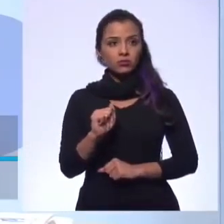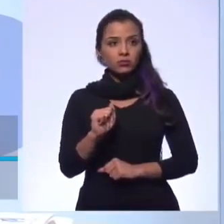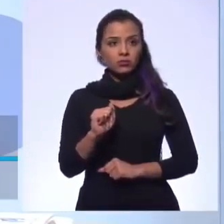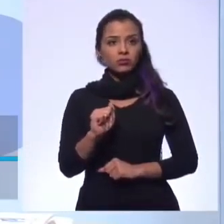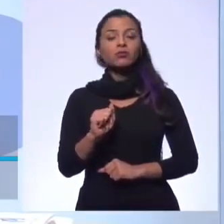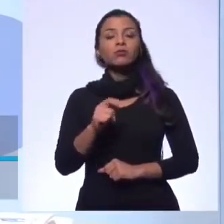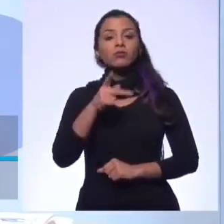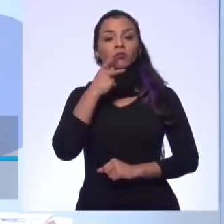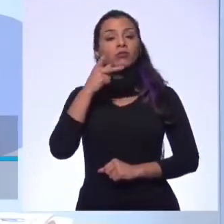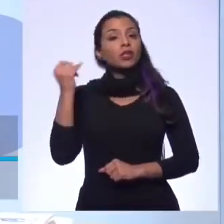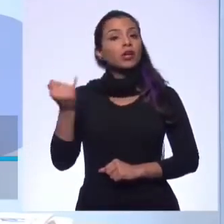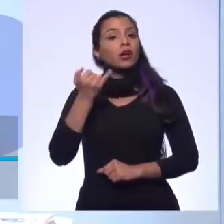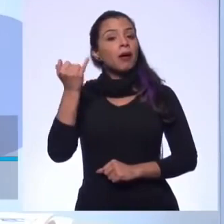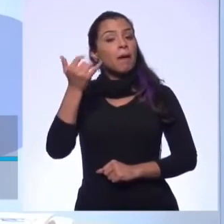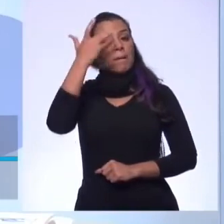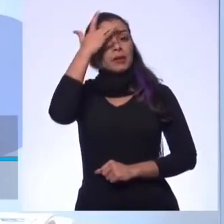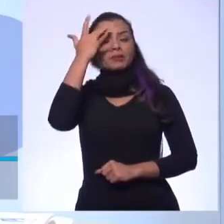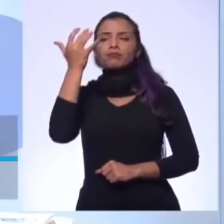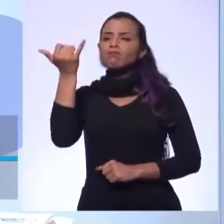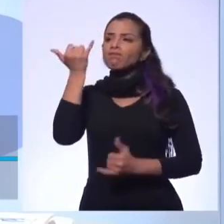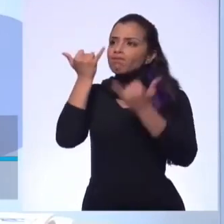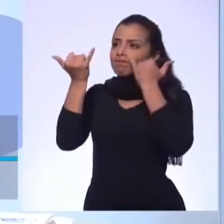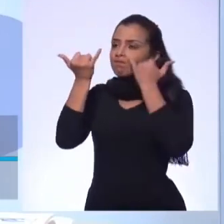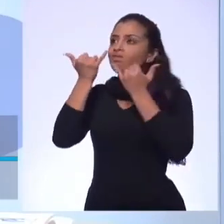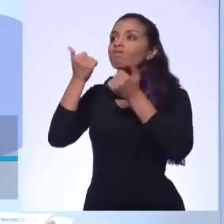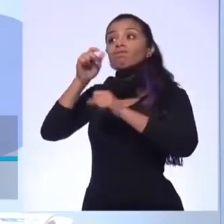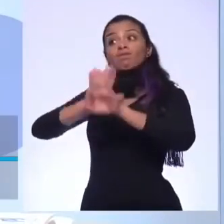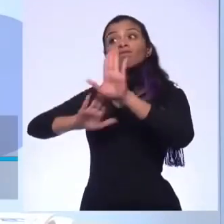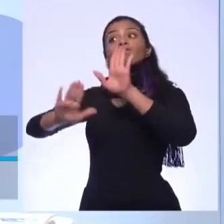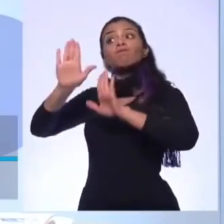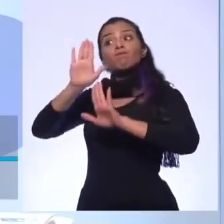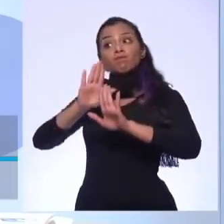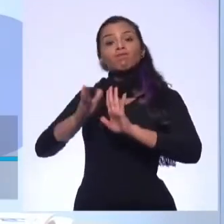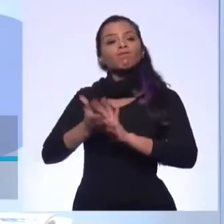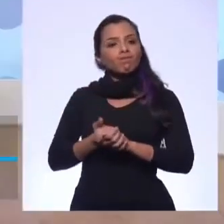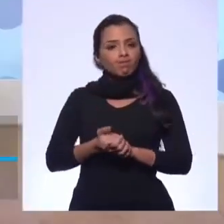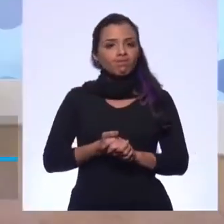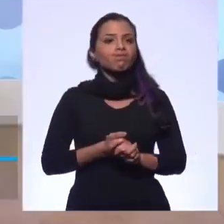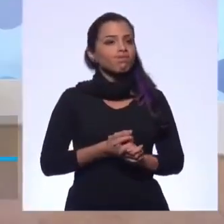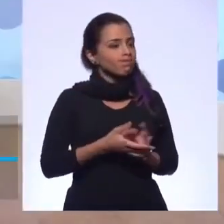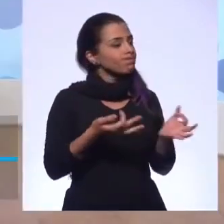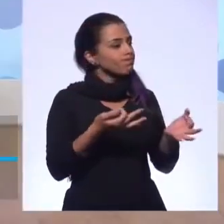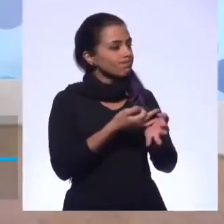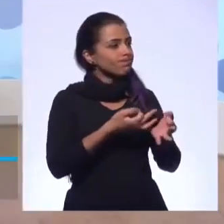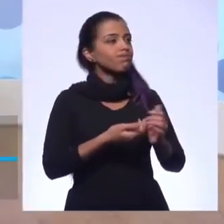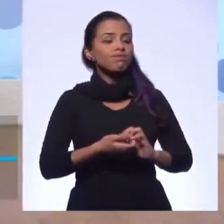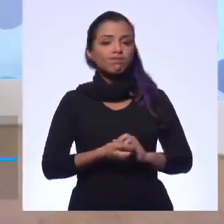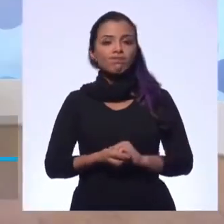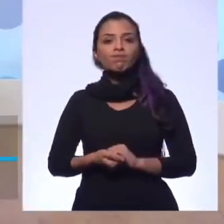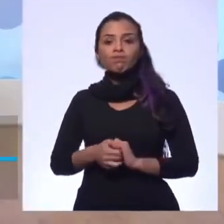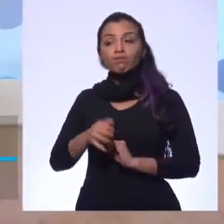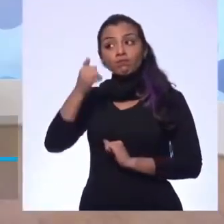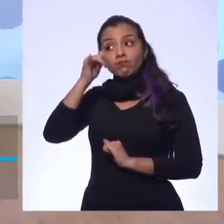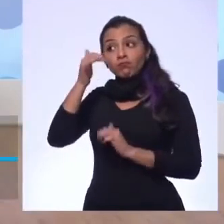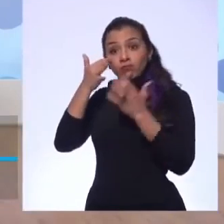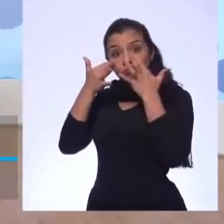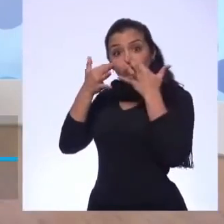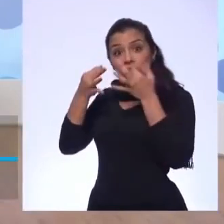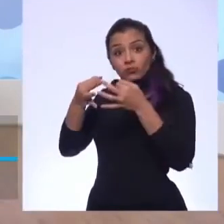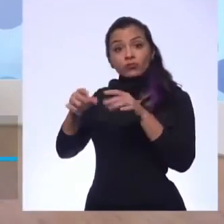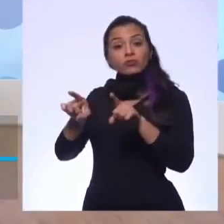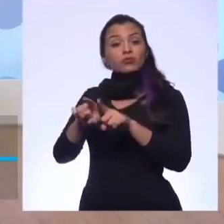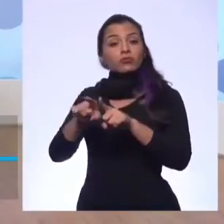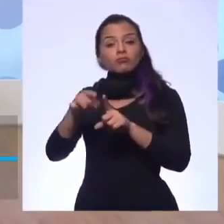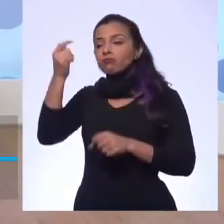É importante para as pessoas terem mais cuidado. Né? Perfeito. Que é se prevenir, ter aí a atenção.